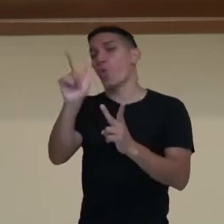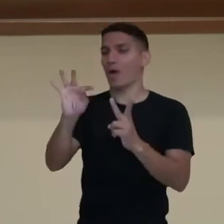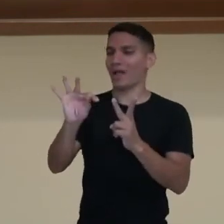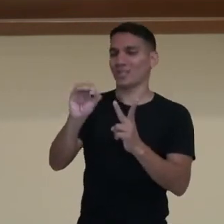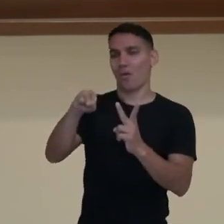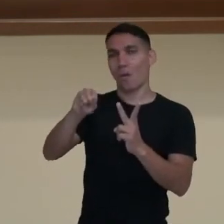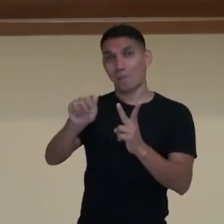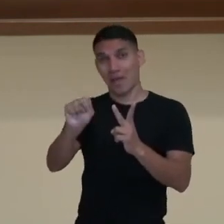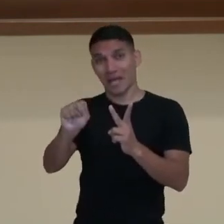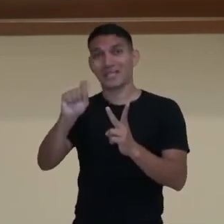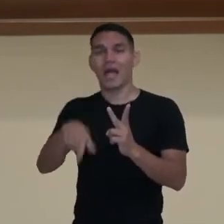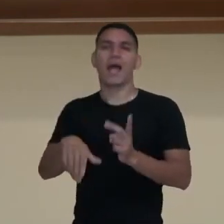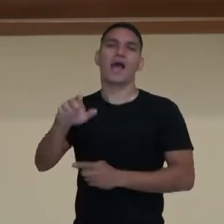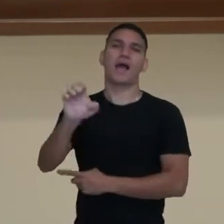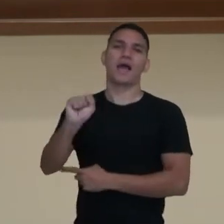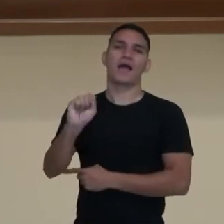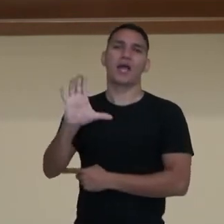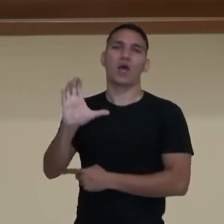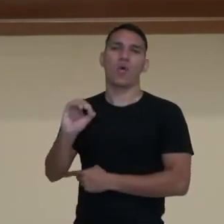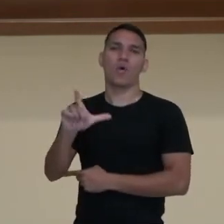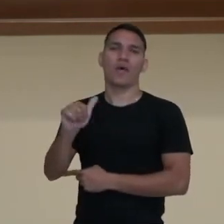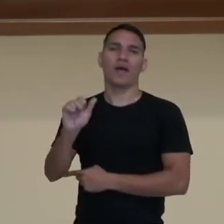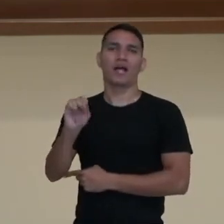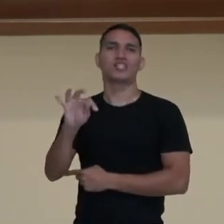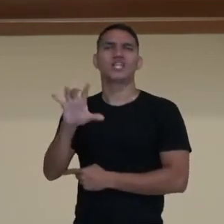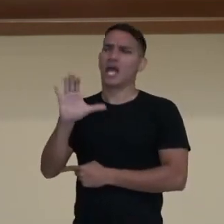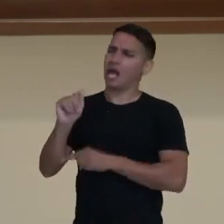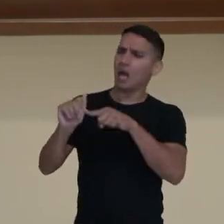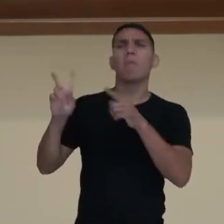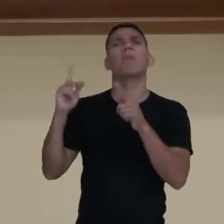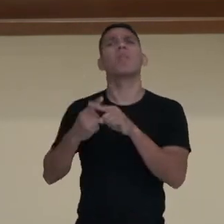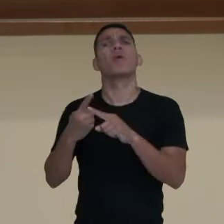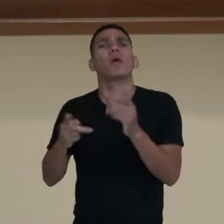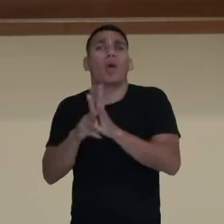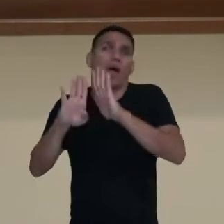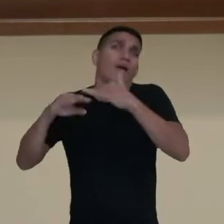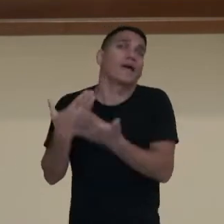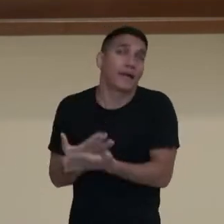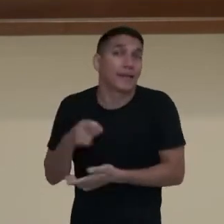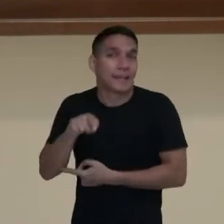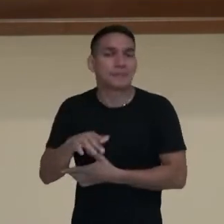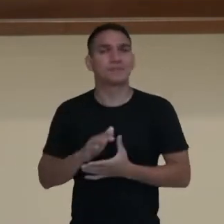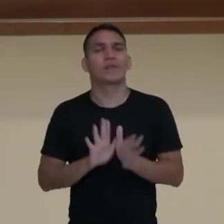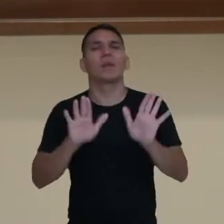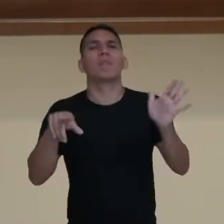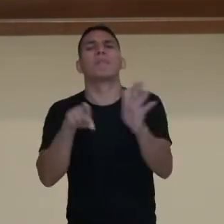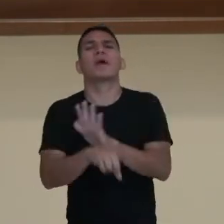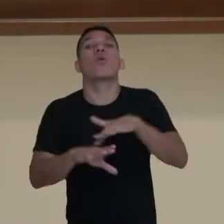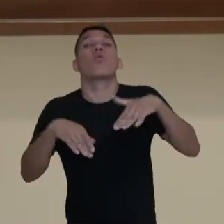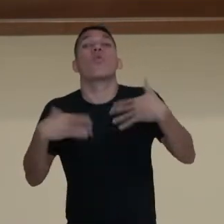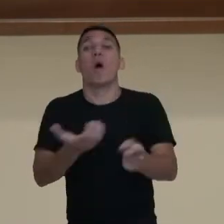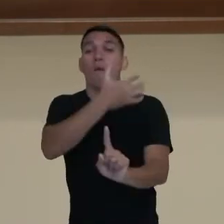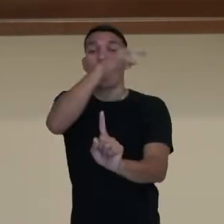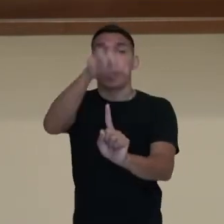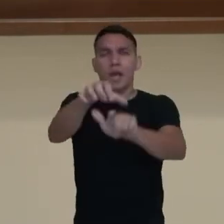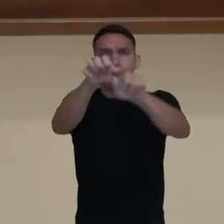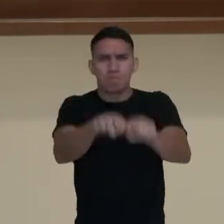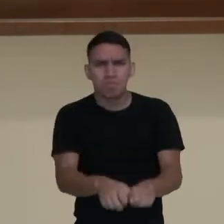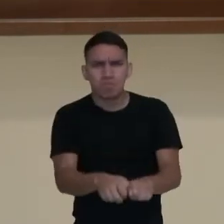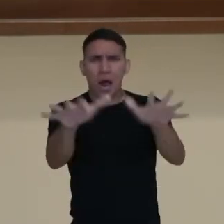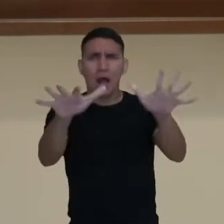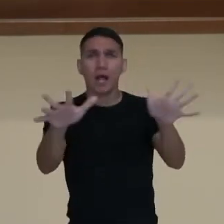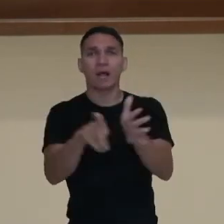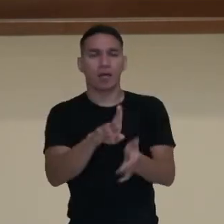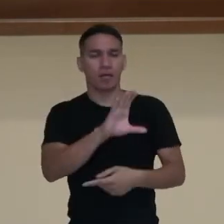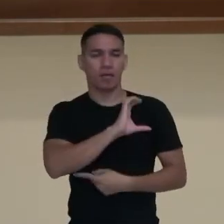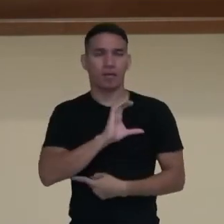a escolástica. Escolástica vem de escola mesmo, né? Qual foi um jeito de expandir o pensamento cristão